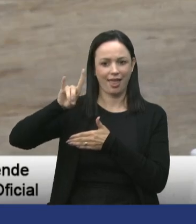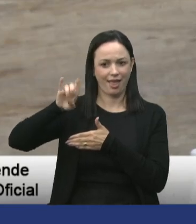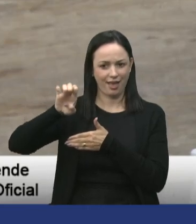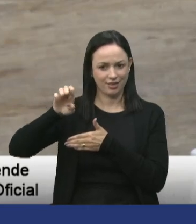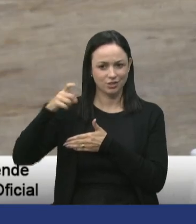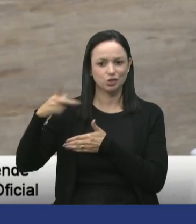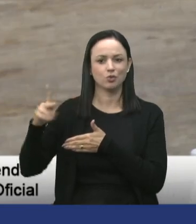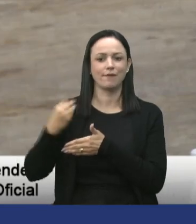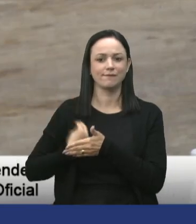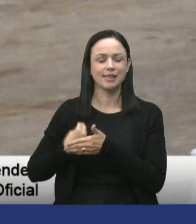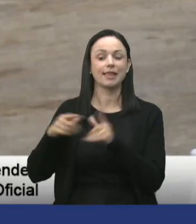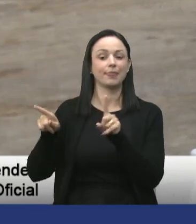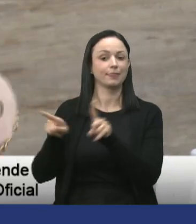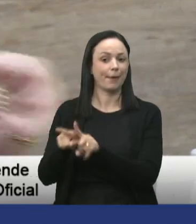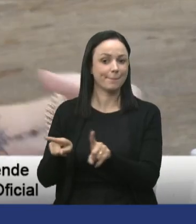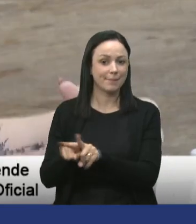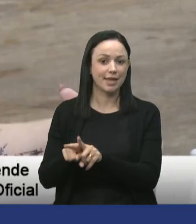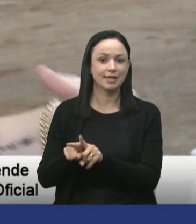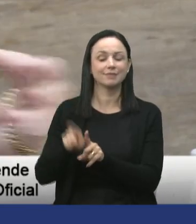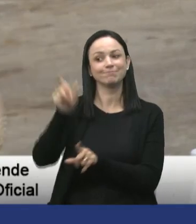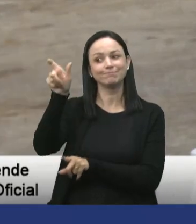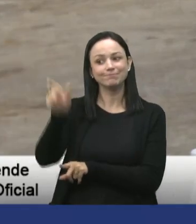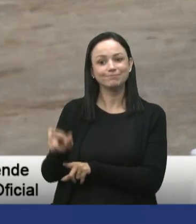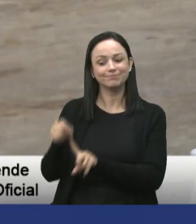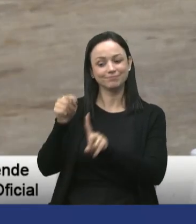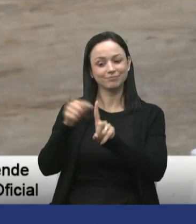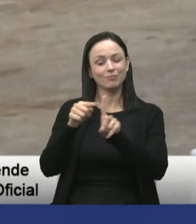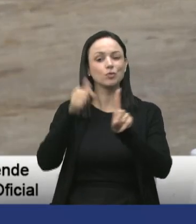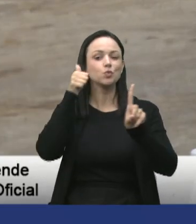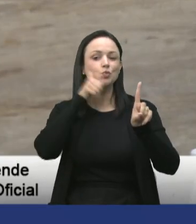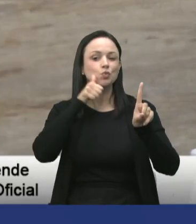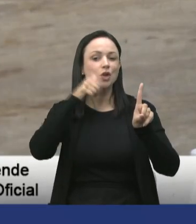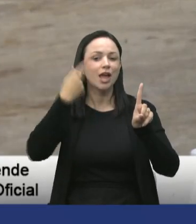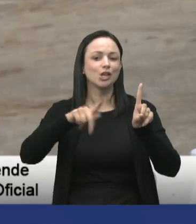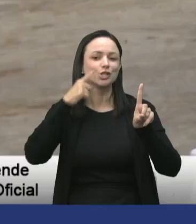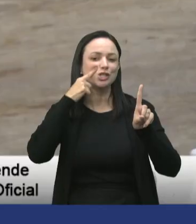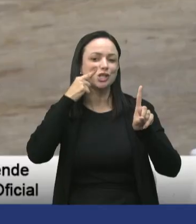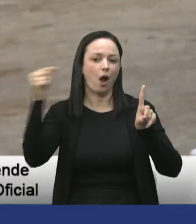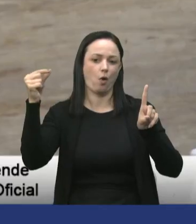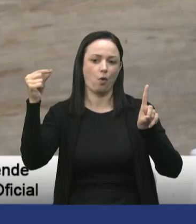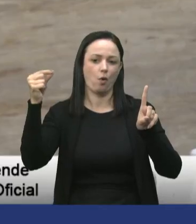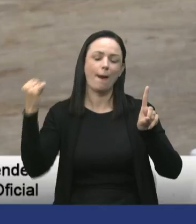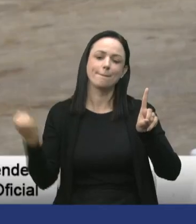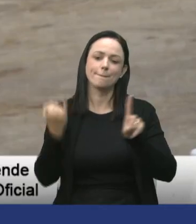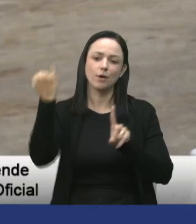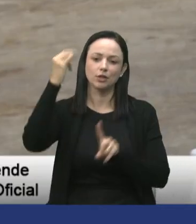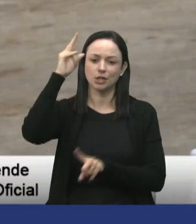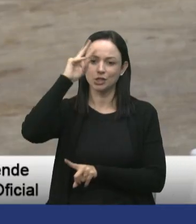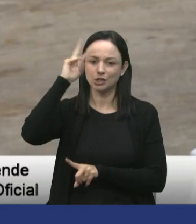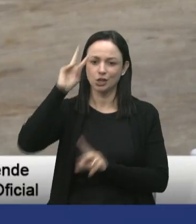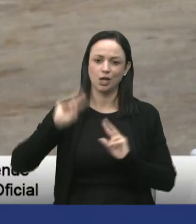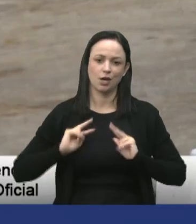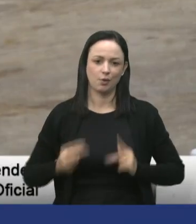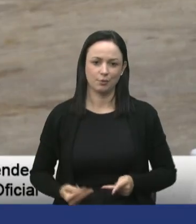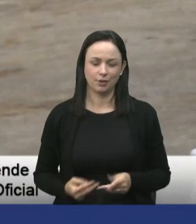como de marcar a jauense NIED Guidon, né, e a importância dela para a história da humanidade.